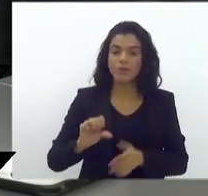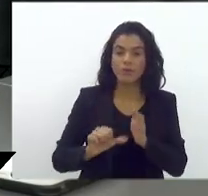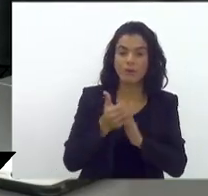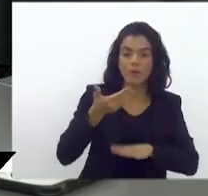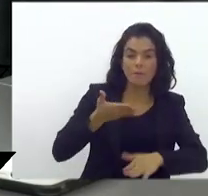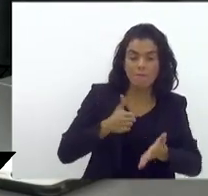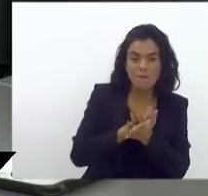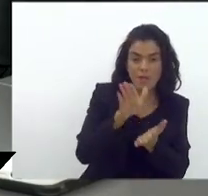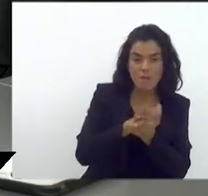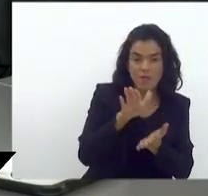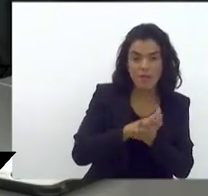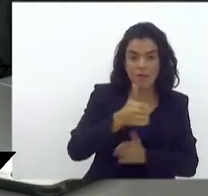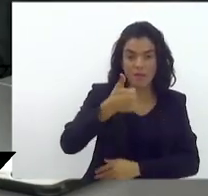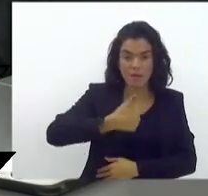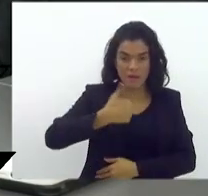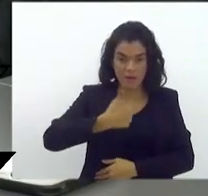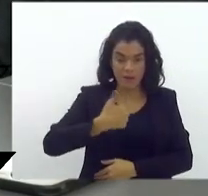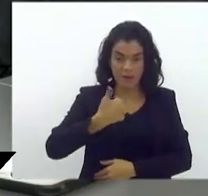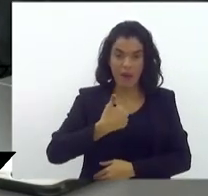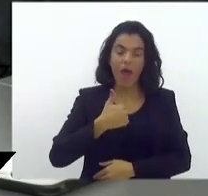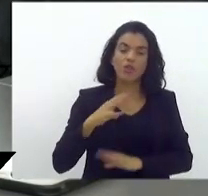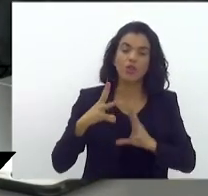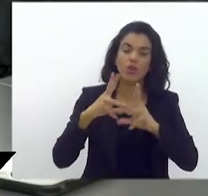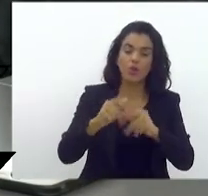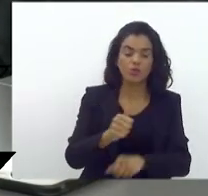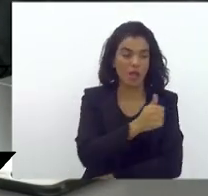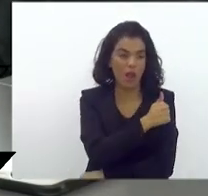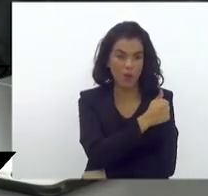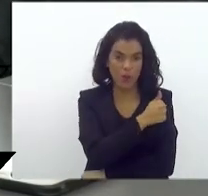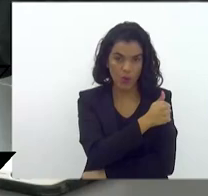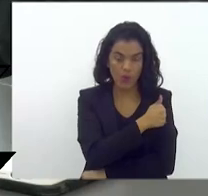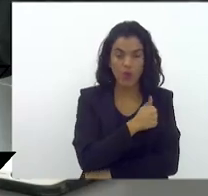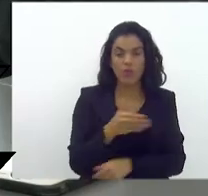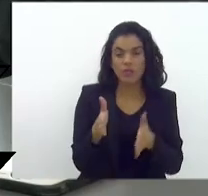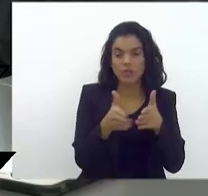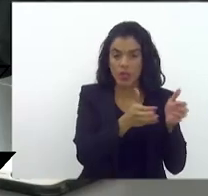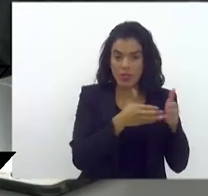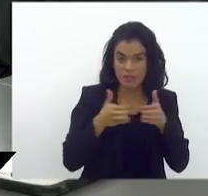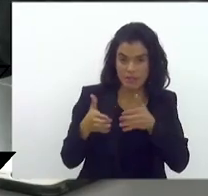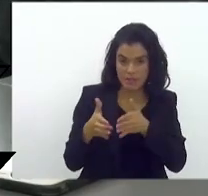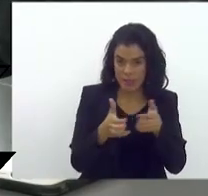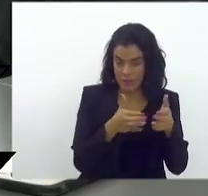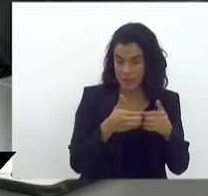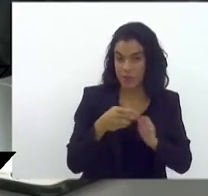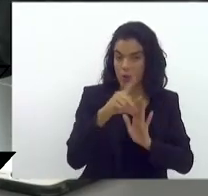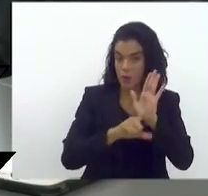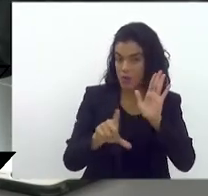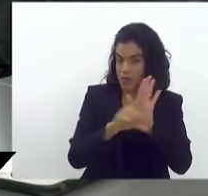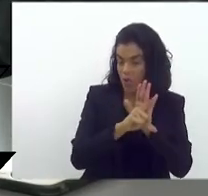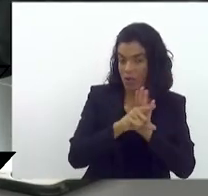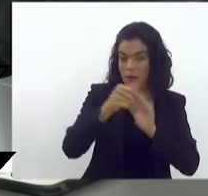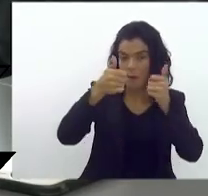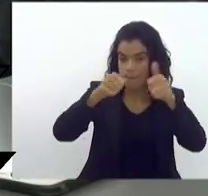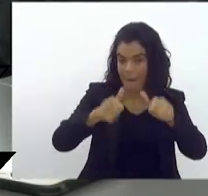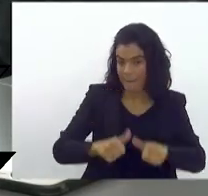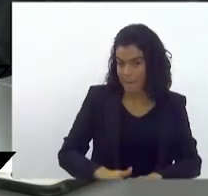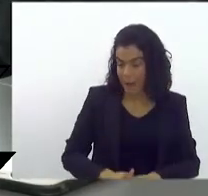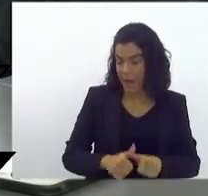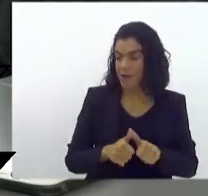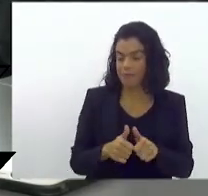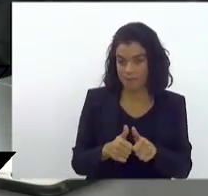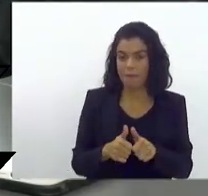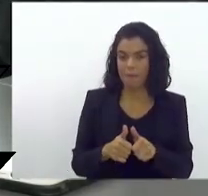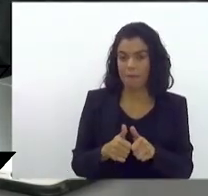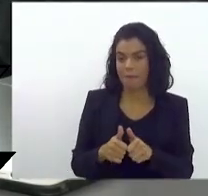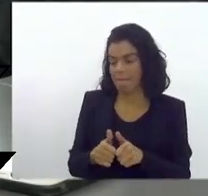versão do diploma impressa aos discentes que assim o solicitarem. O projeto estava em vista, retornou com a vista